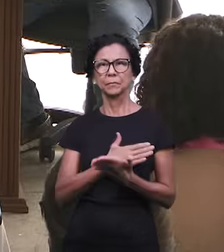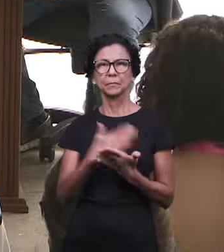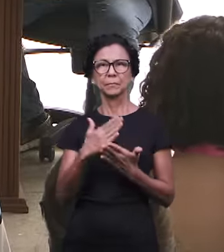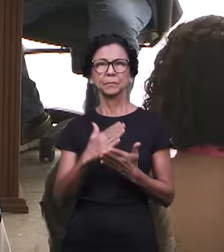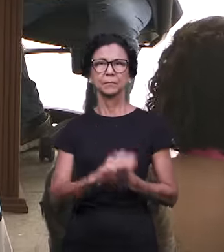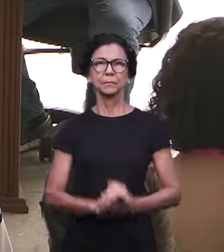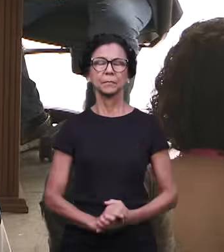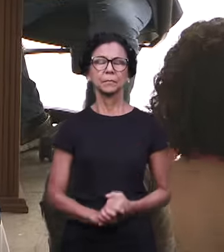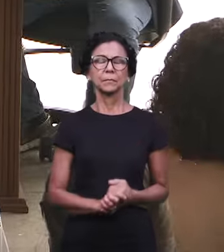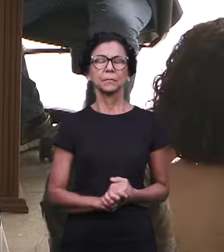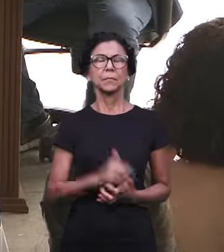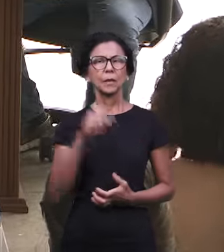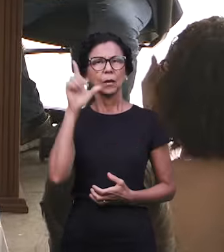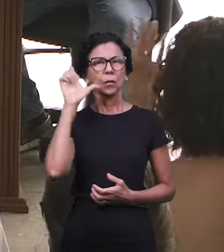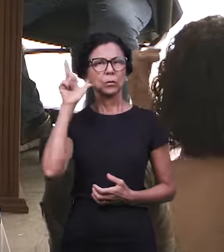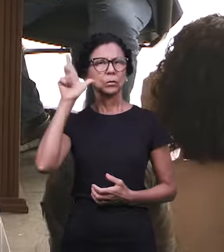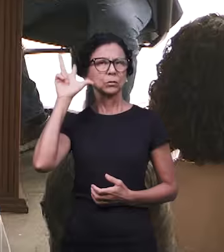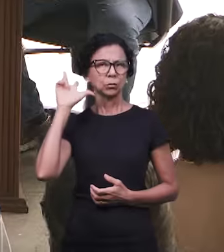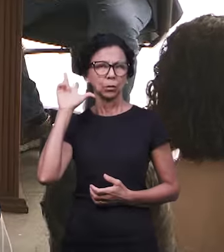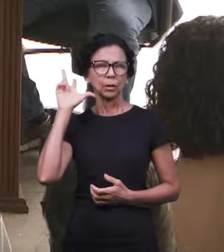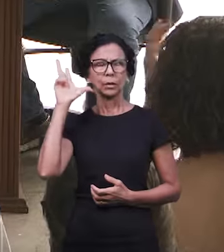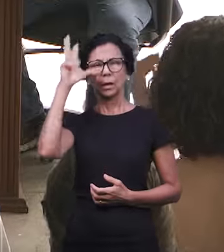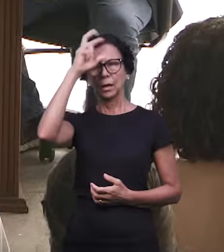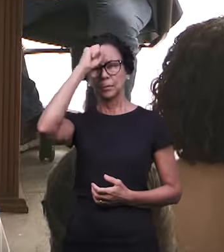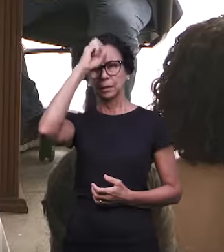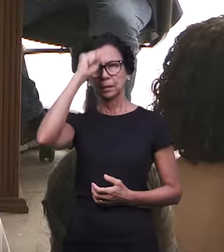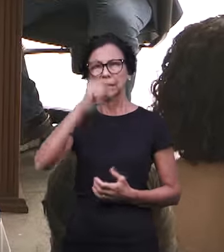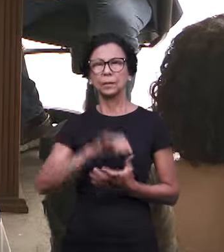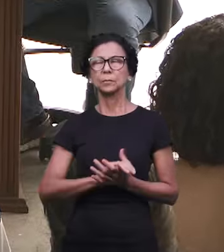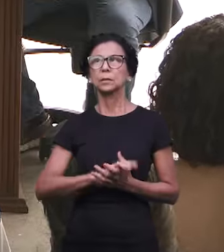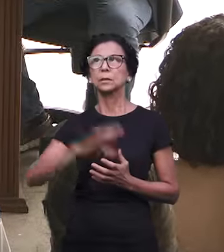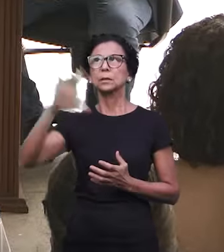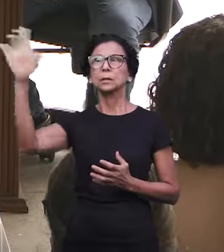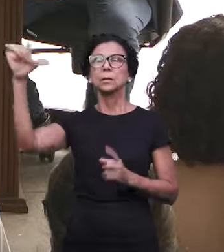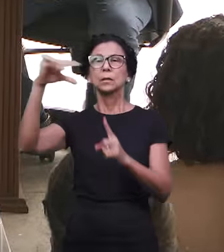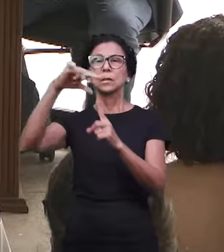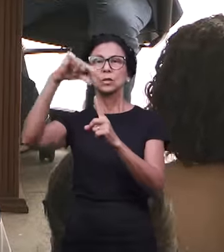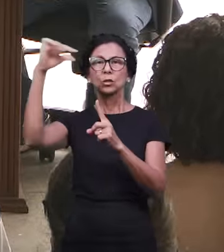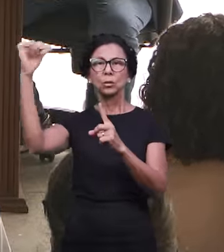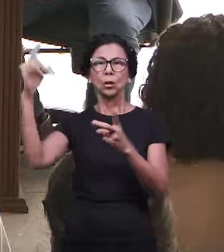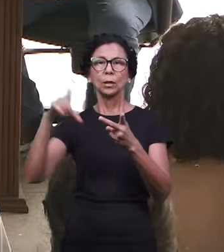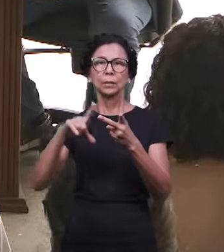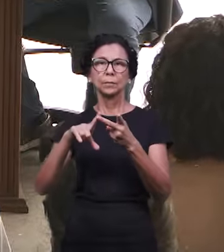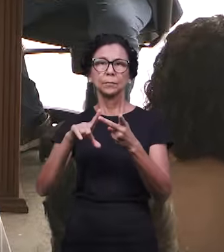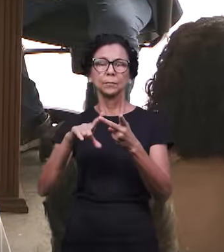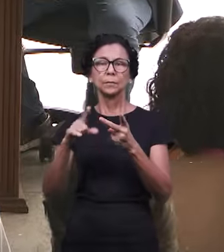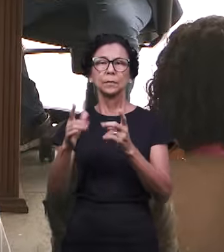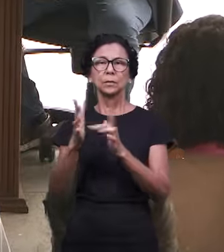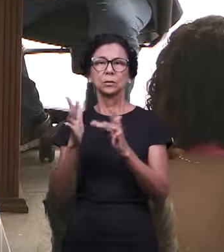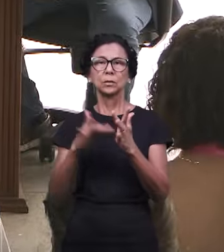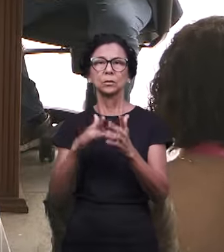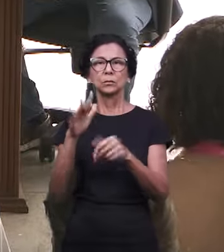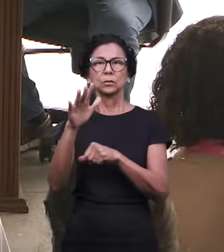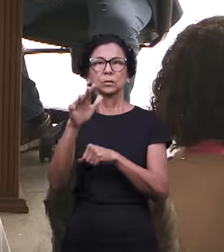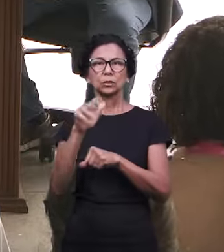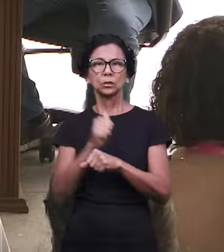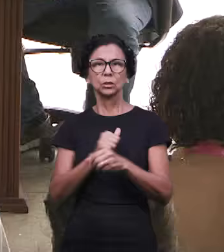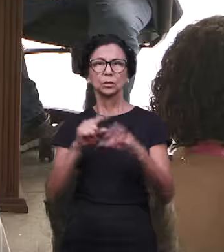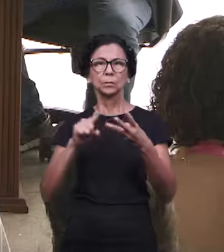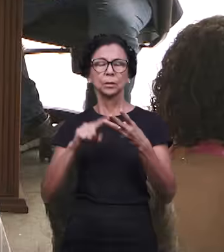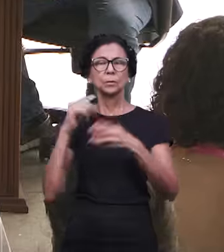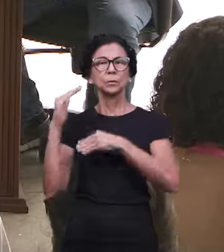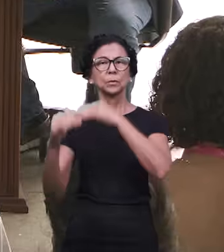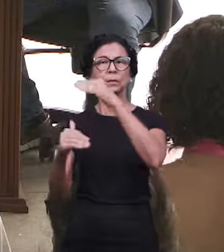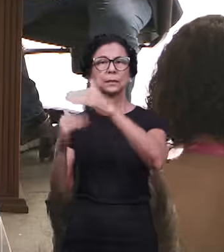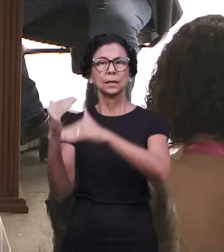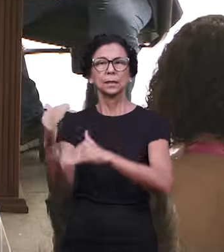continuidade, como nós aprendemos ontem, que a eleição de Deus, o chamado de Jesus, agora o processo, a